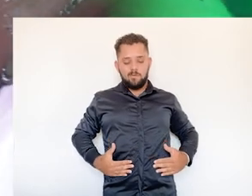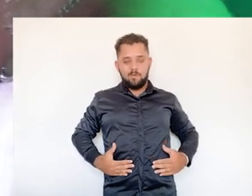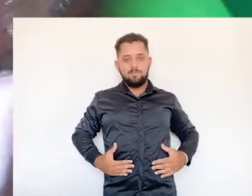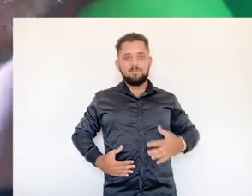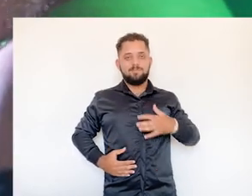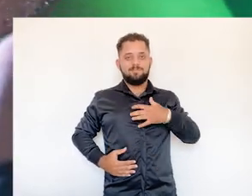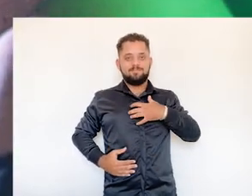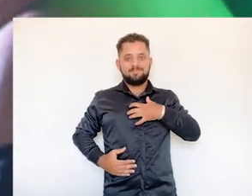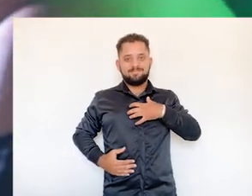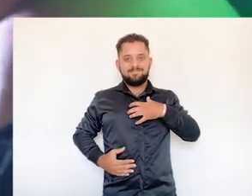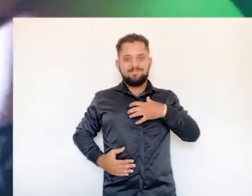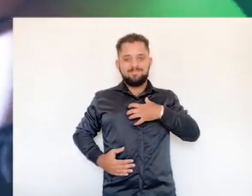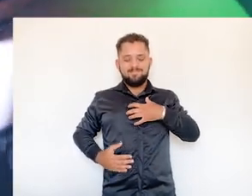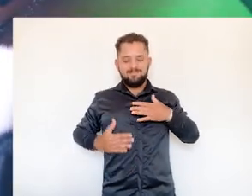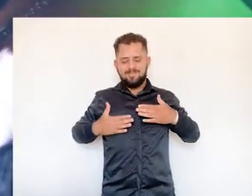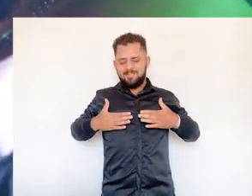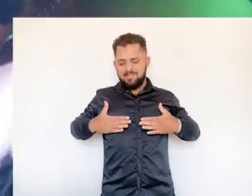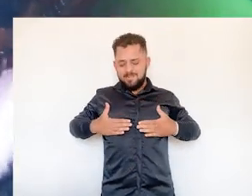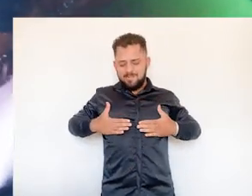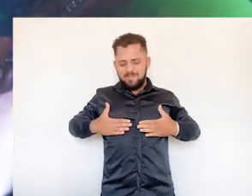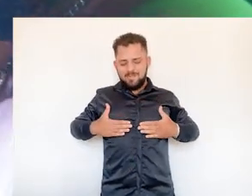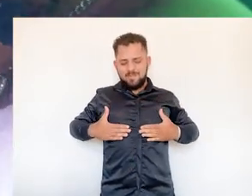do seu corpo.